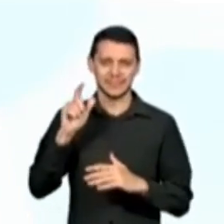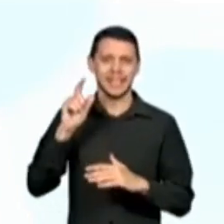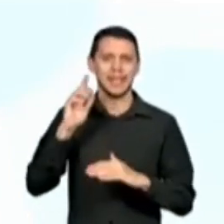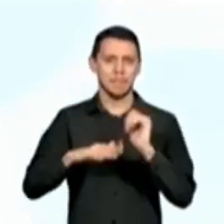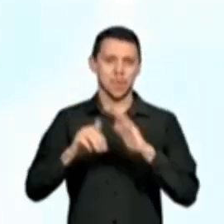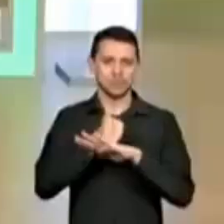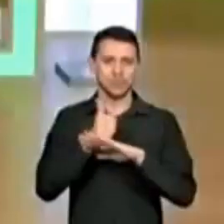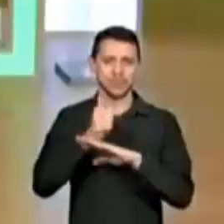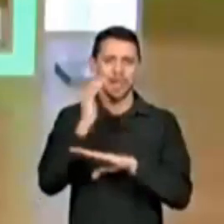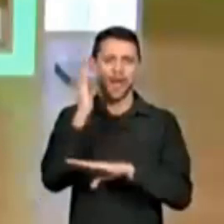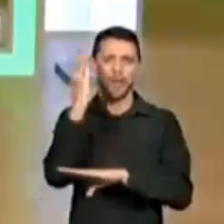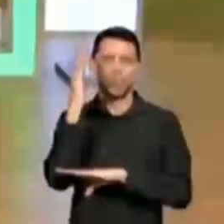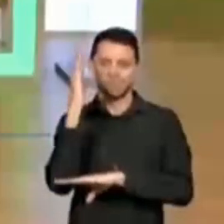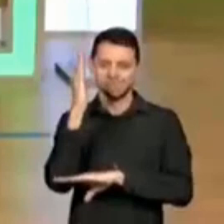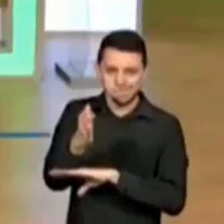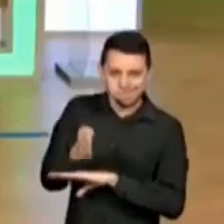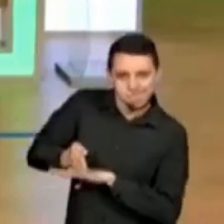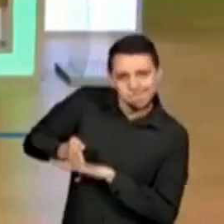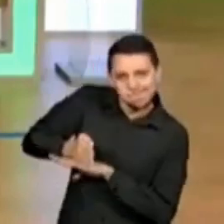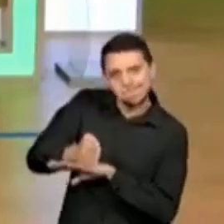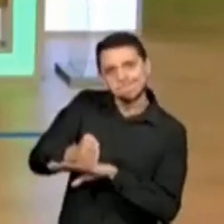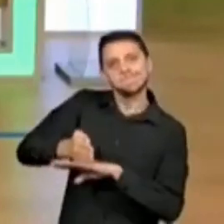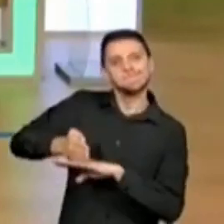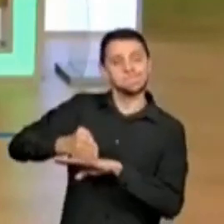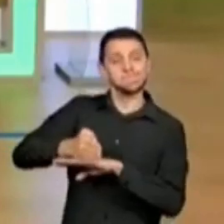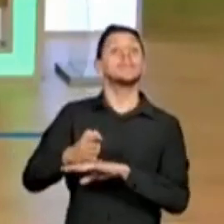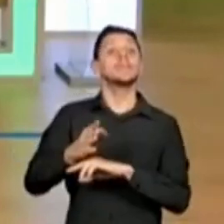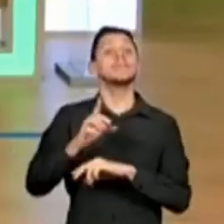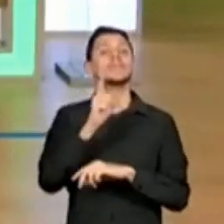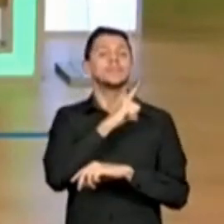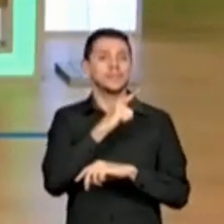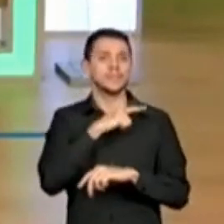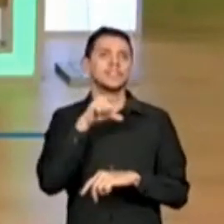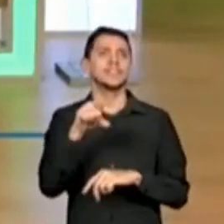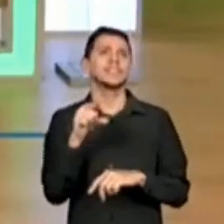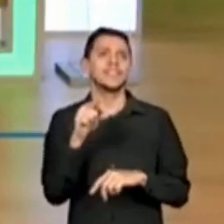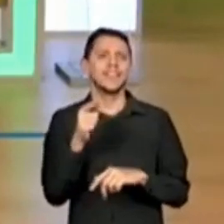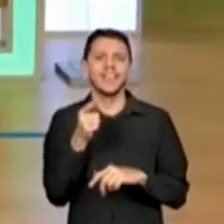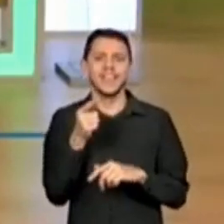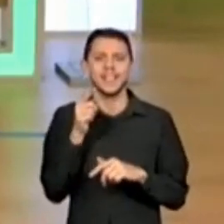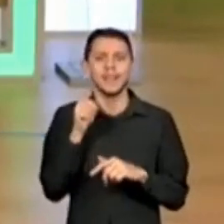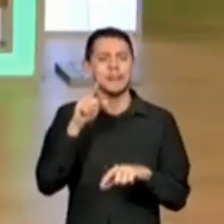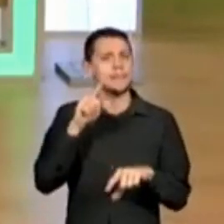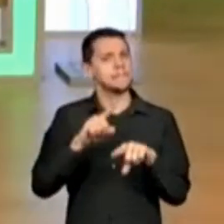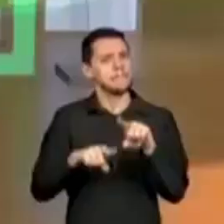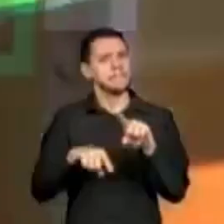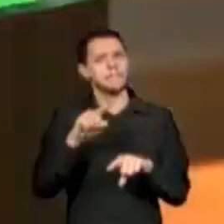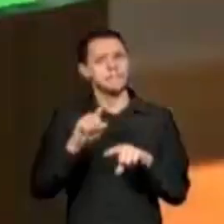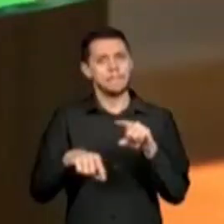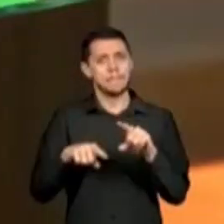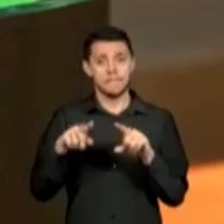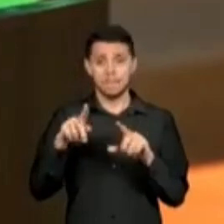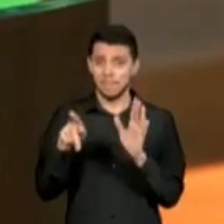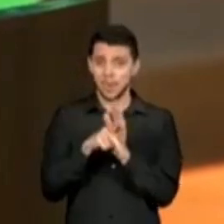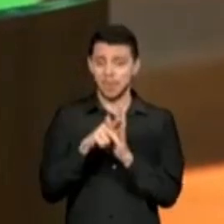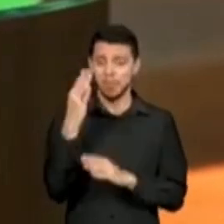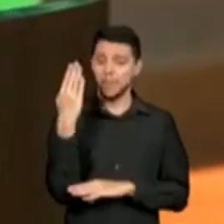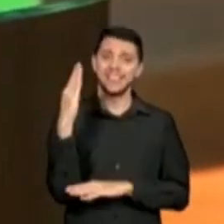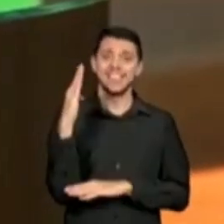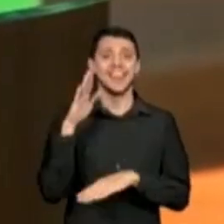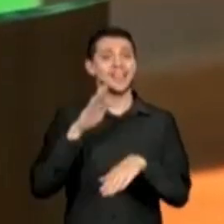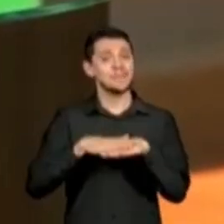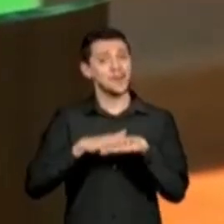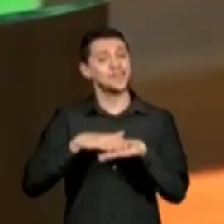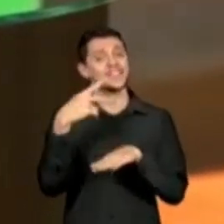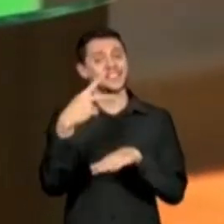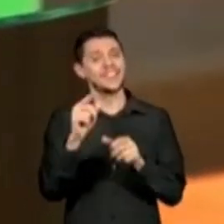trabalhando um pouco. Você viu que a gente tem algumas figuras aqui, né? Já em madeira. Porque ele andou fazendo aqui pra gente já, Valeu, tá? marceneiro